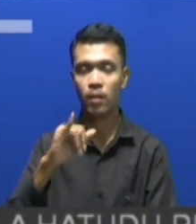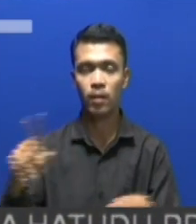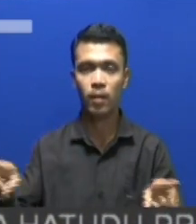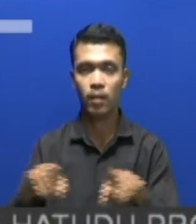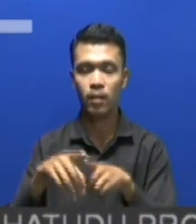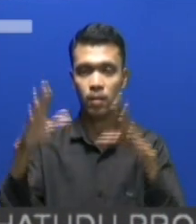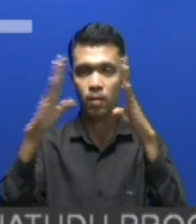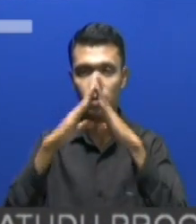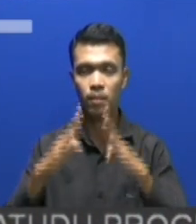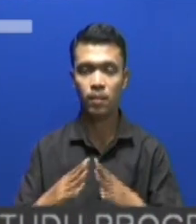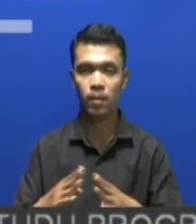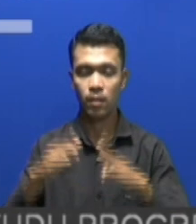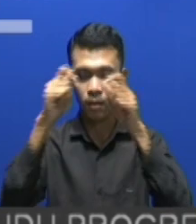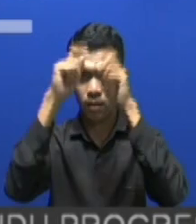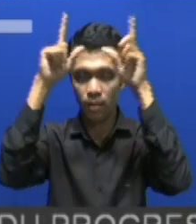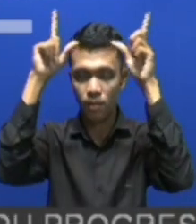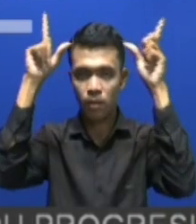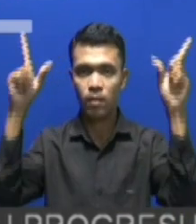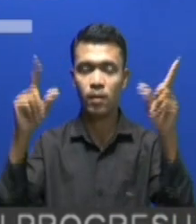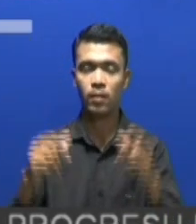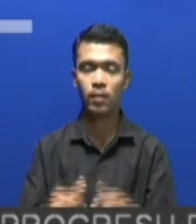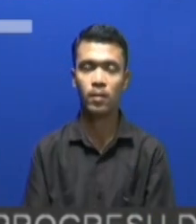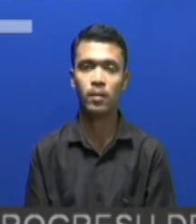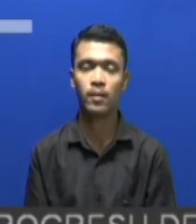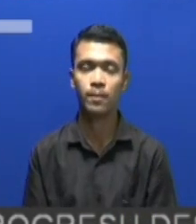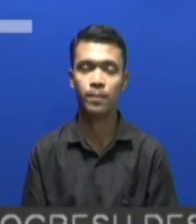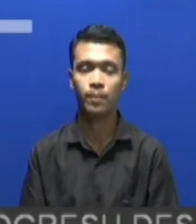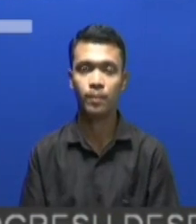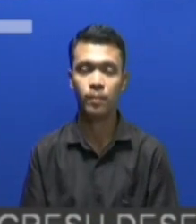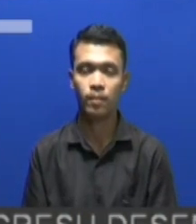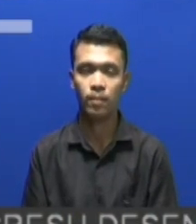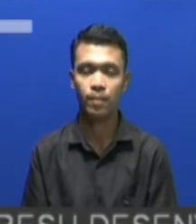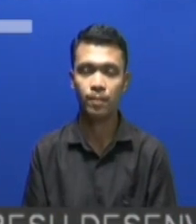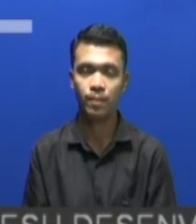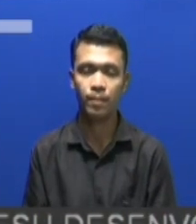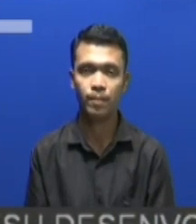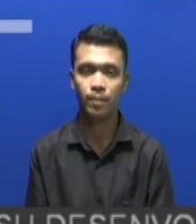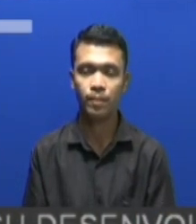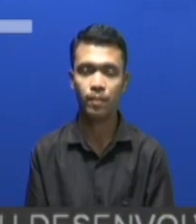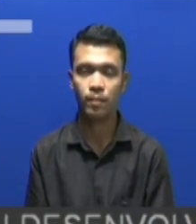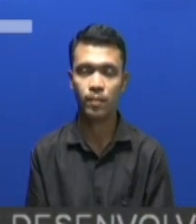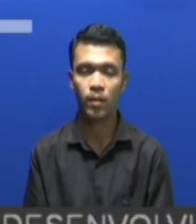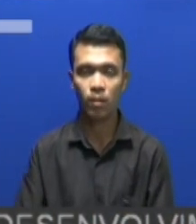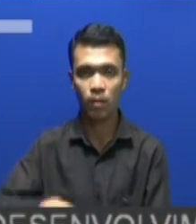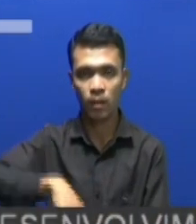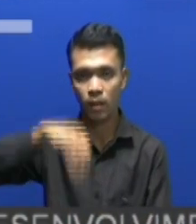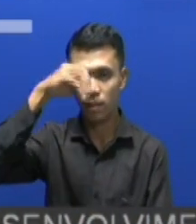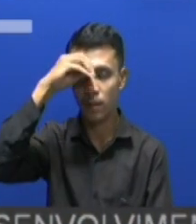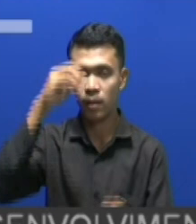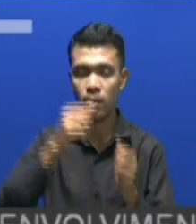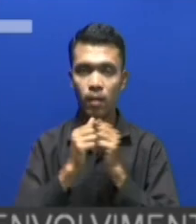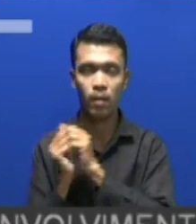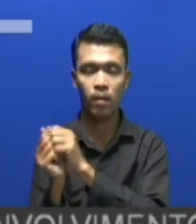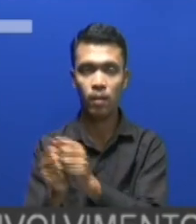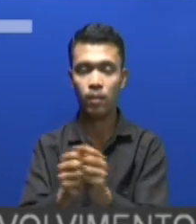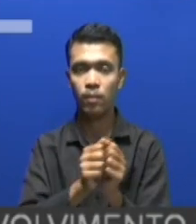Timor-Leste, no sentido de continuarmos a desenvolver e a aprofundar estas relações para aprendermos uns com os outros e